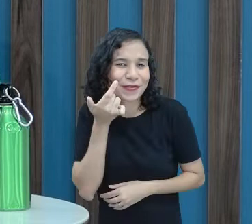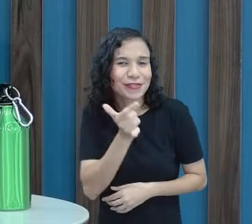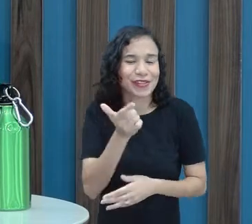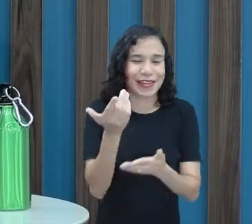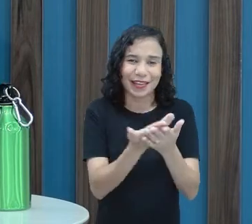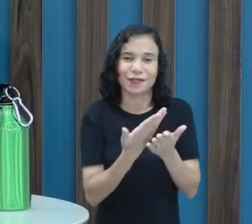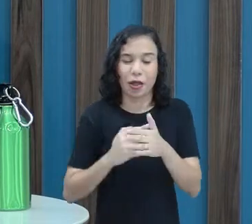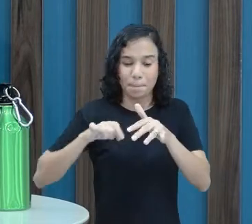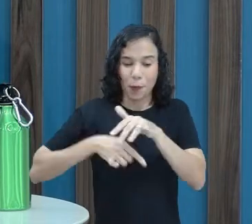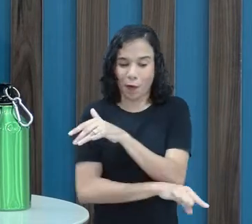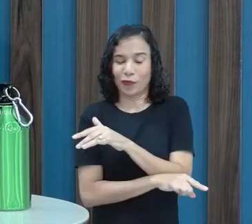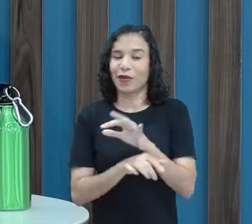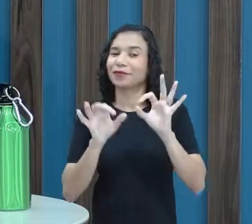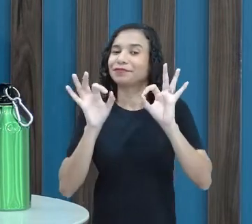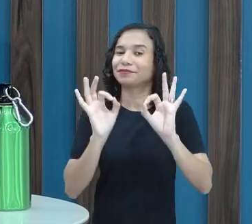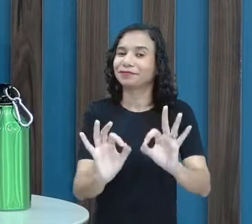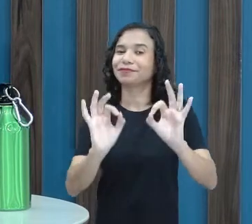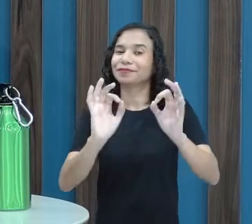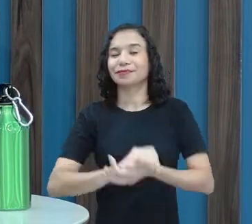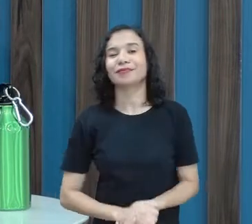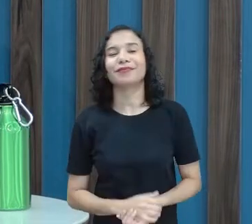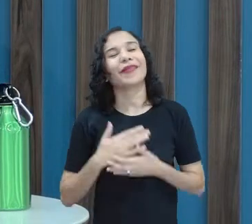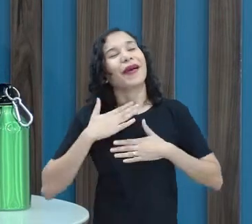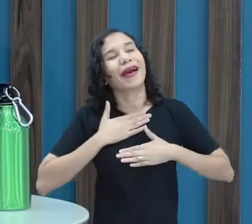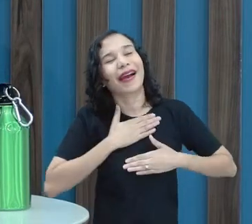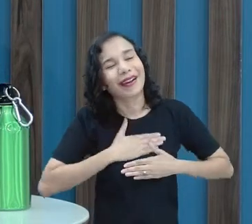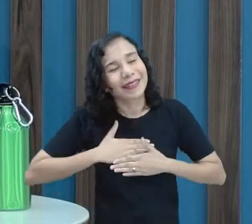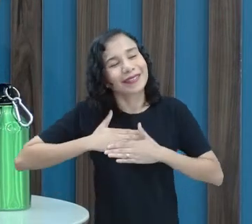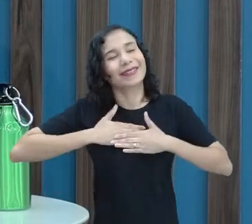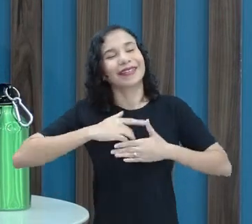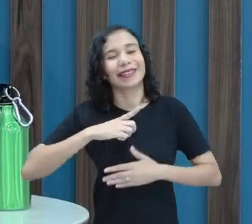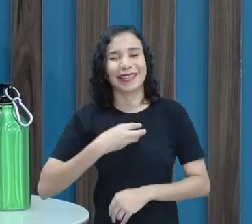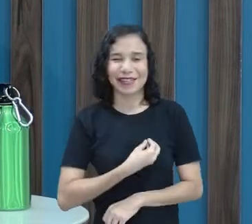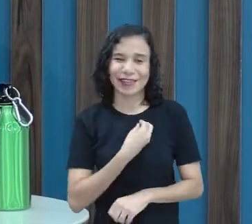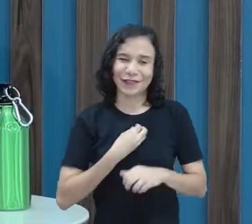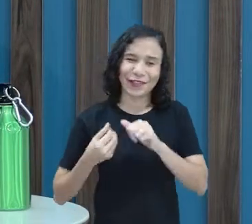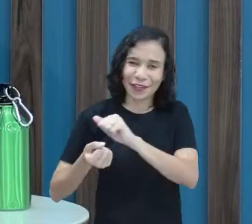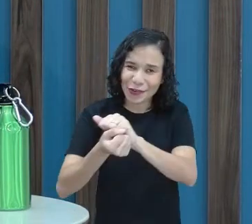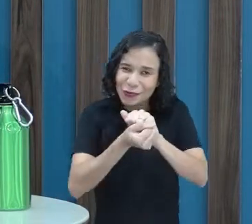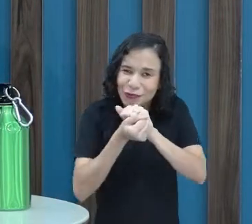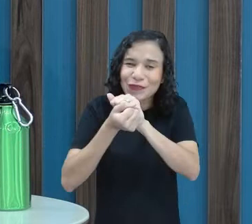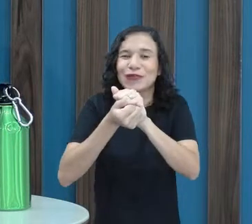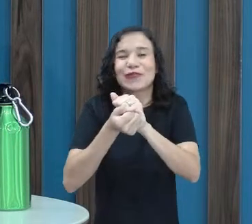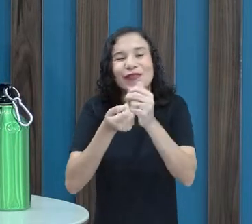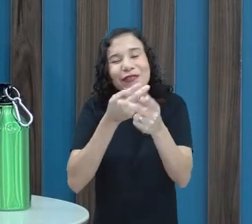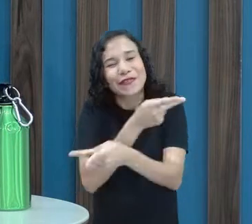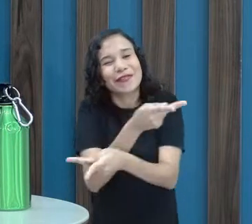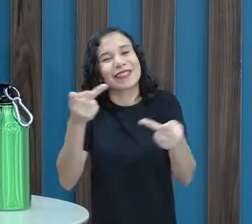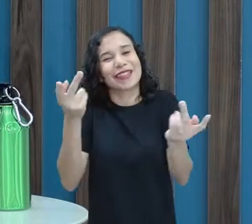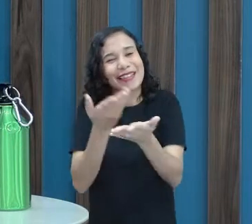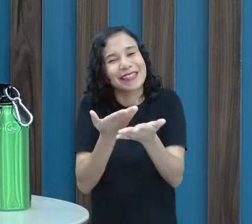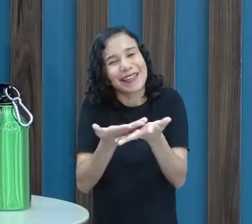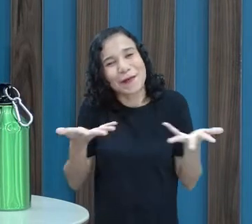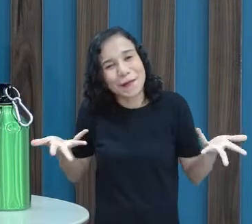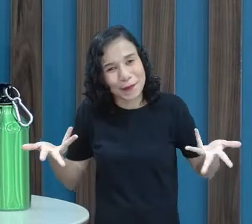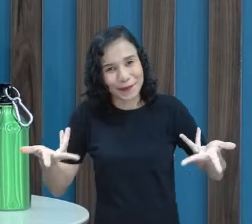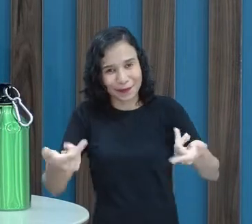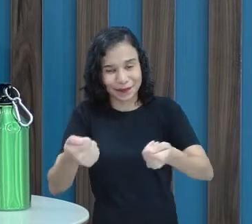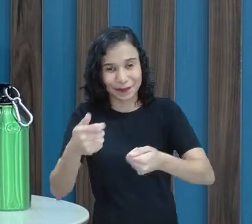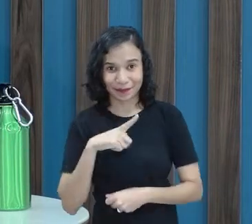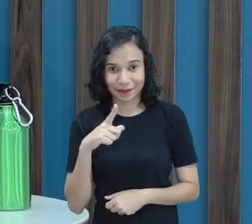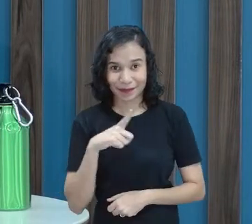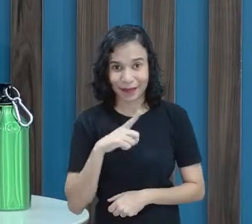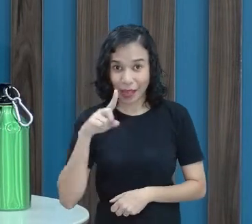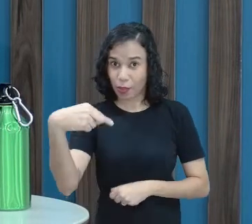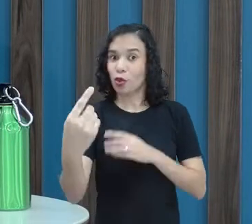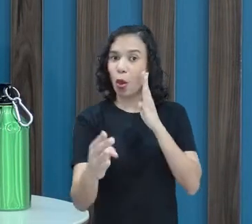um estudo maior sobre isso, né? Então, Exatamente. um prazer enorme estar aqui, né? Dividindo com vocês essa aula maravilhosa e